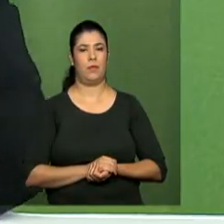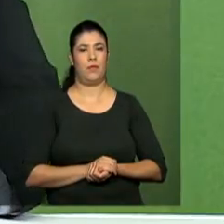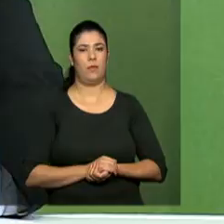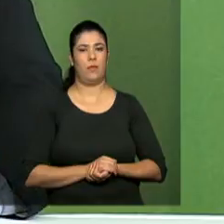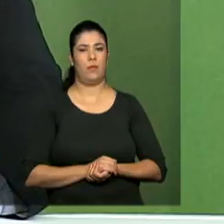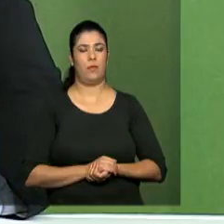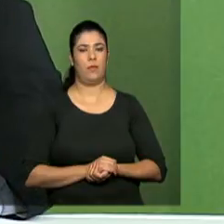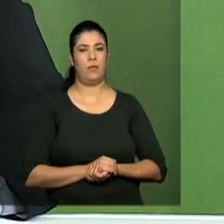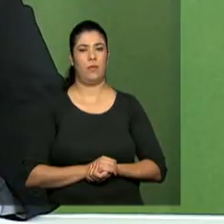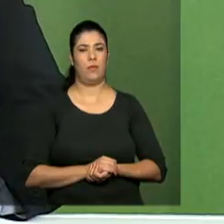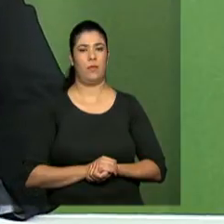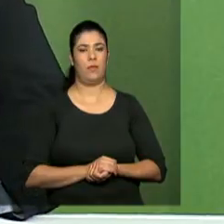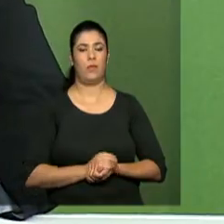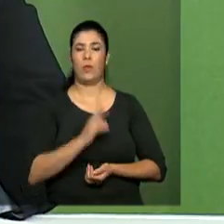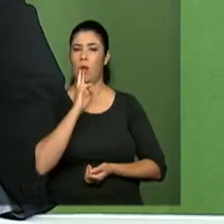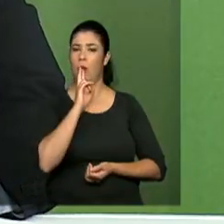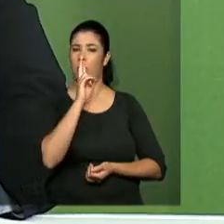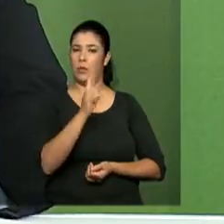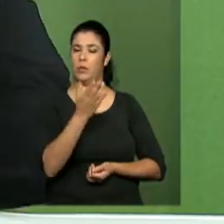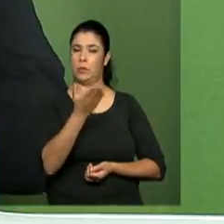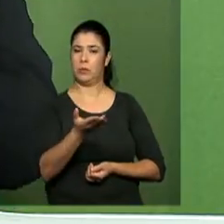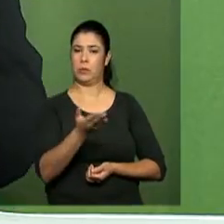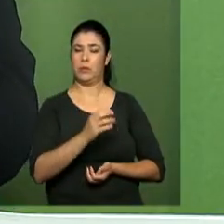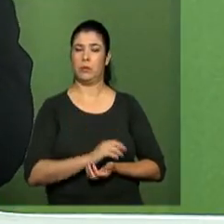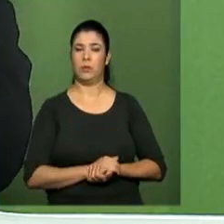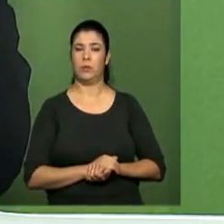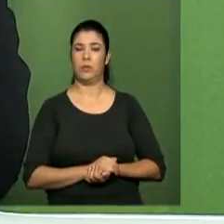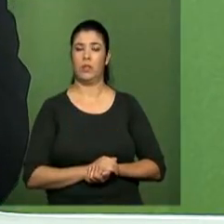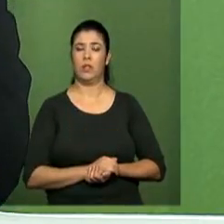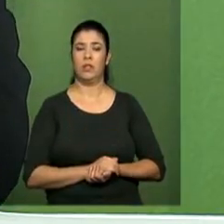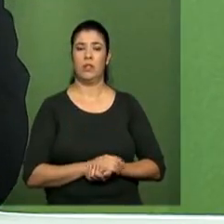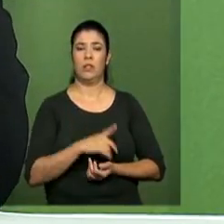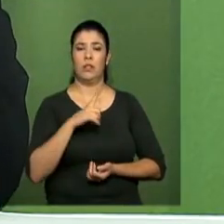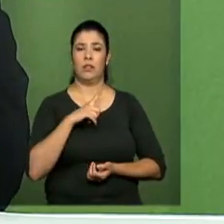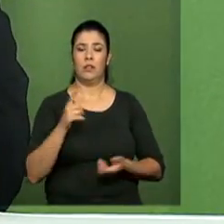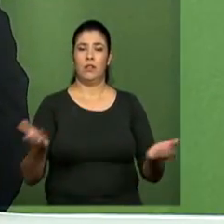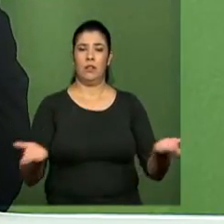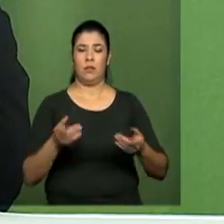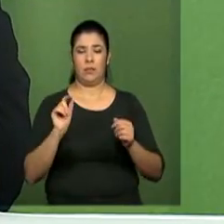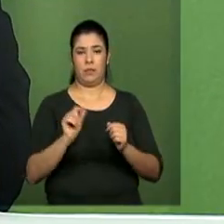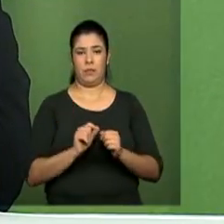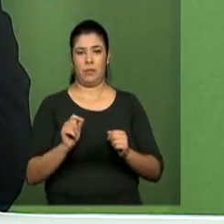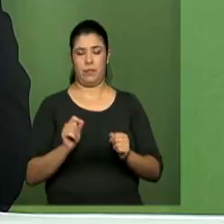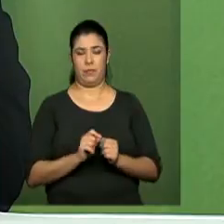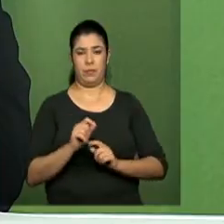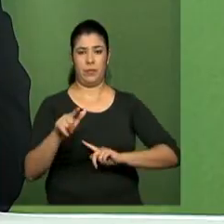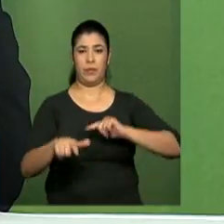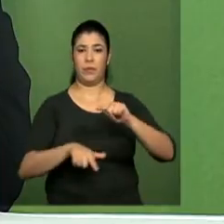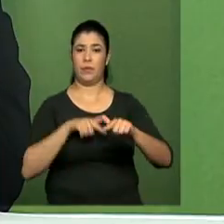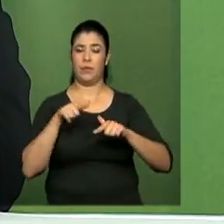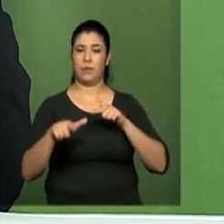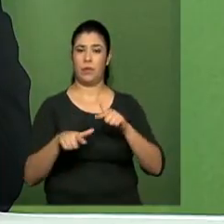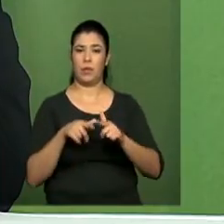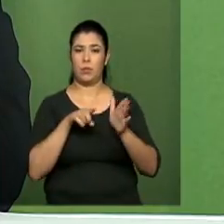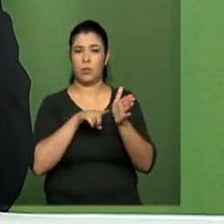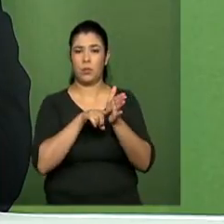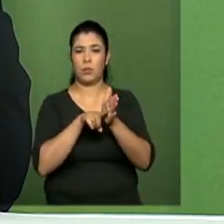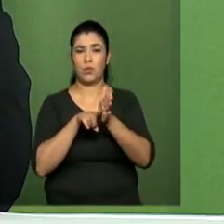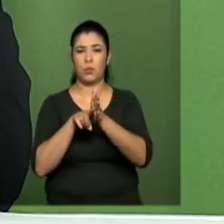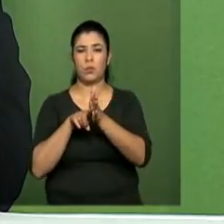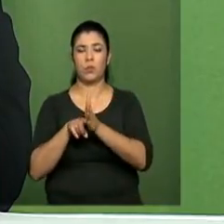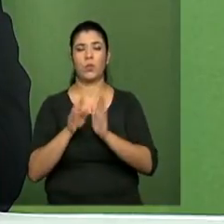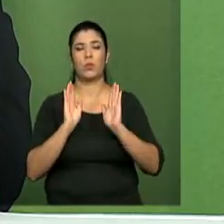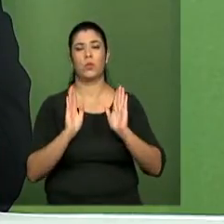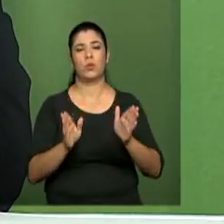o olhar o que nós vamos fazer agora esse trabalho diagnóstico que o